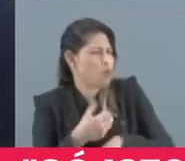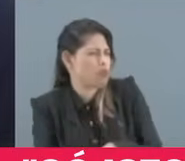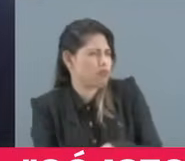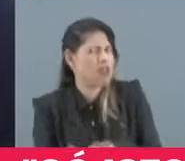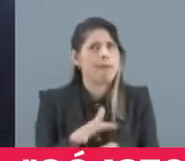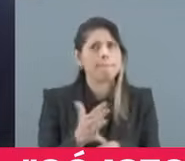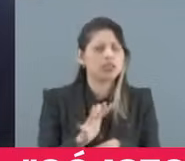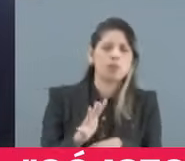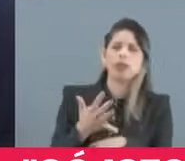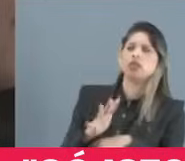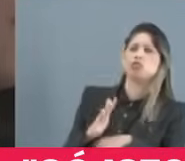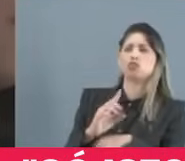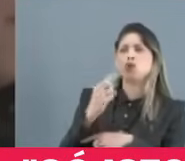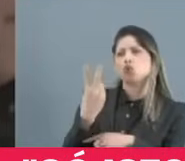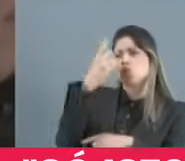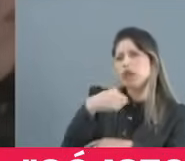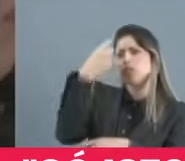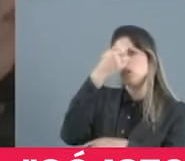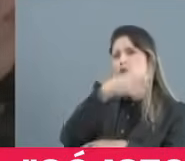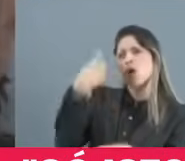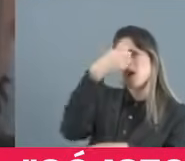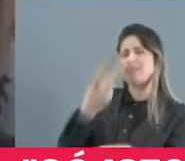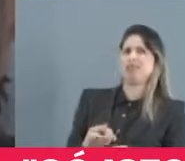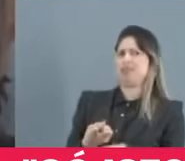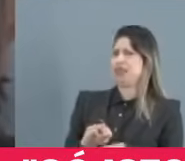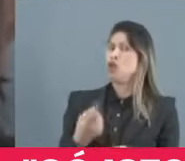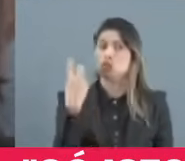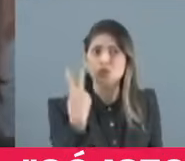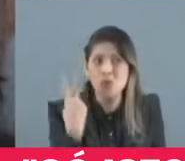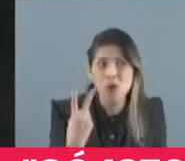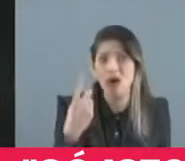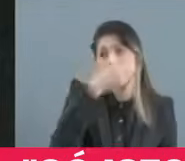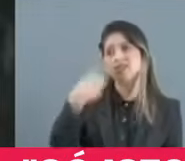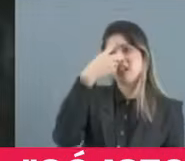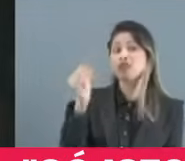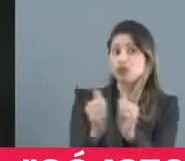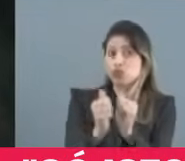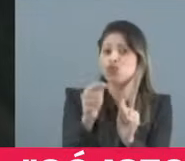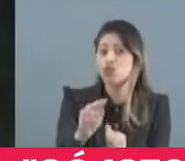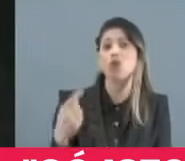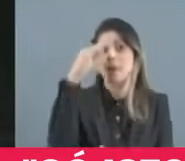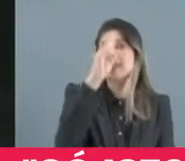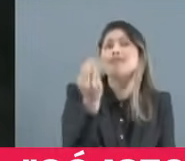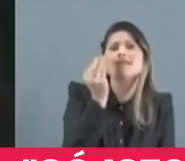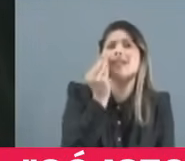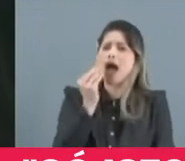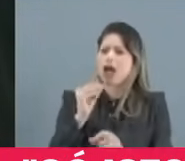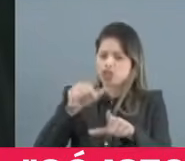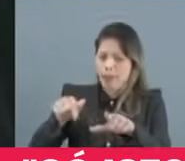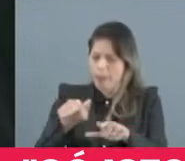Entre 2 horas. 2 horas. 2 horas o presidente da República fica com uma pessoa para burlar o sistema eleitoral. Isso é